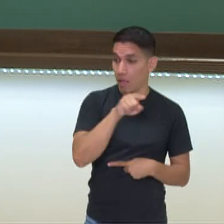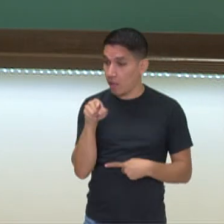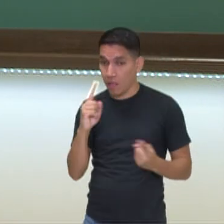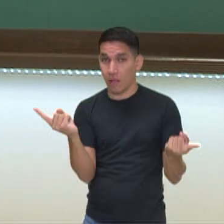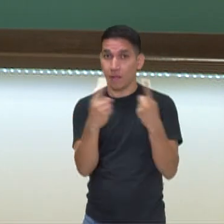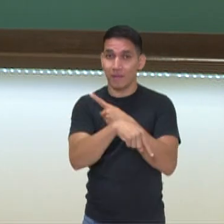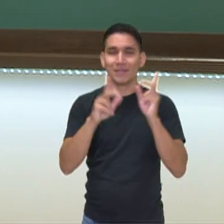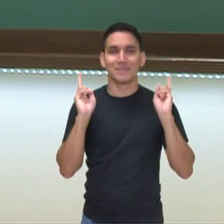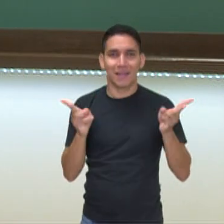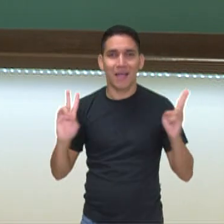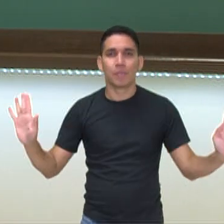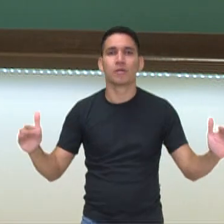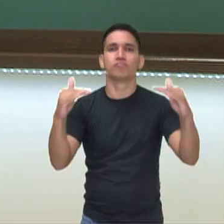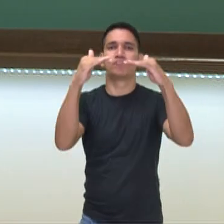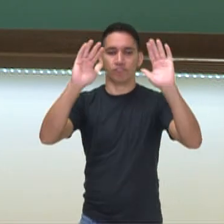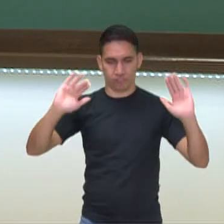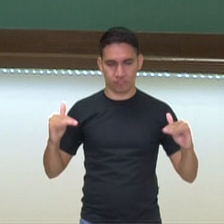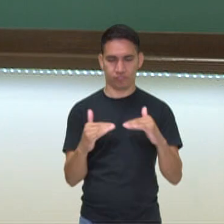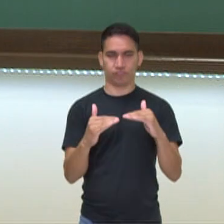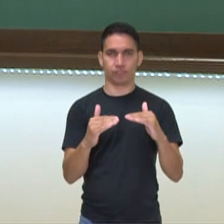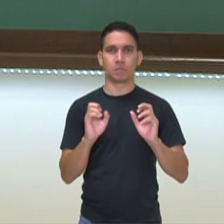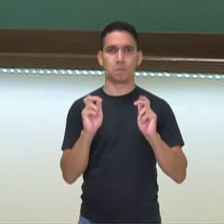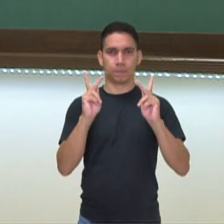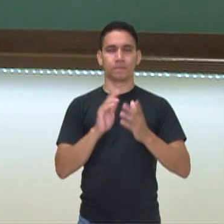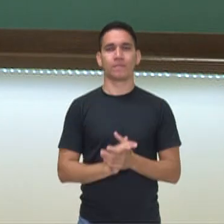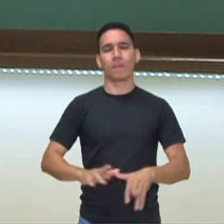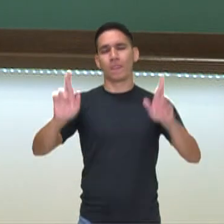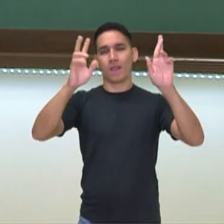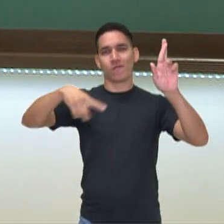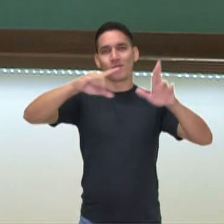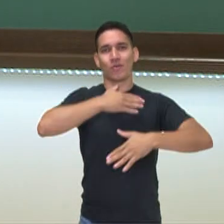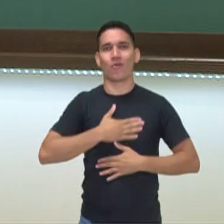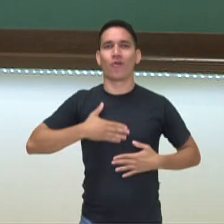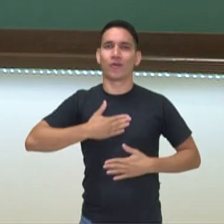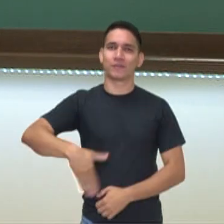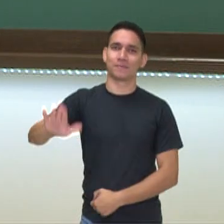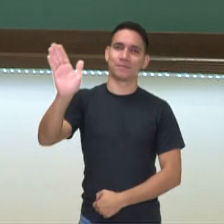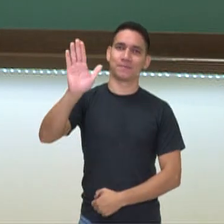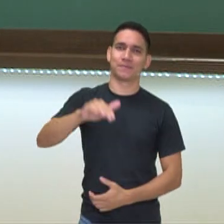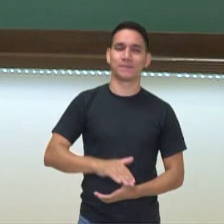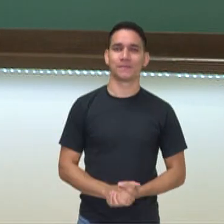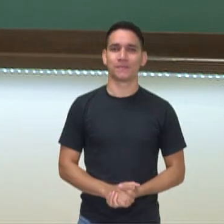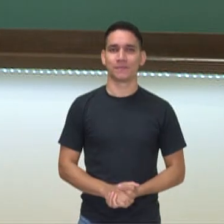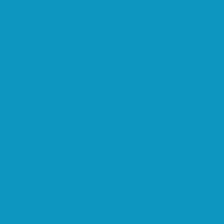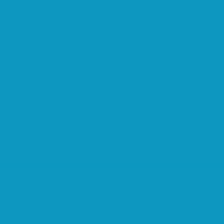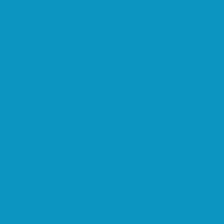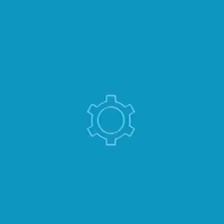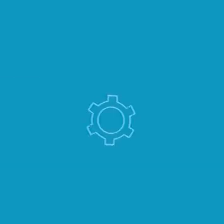estão sempre na mesma hierarquia de resolução. Espero que tenham gostado e até breve.